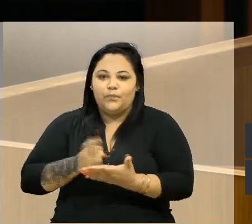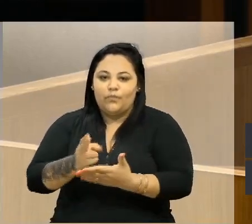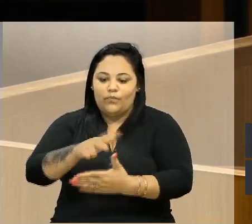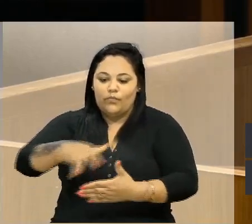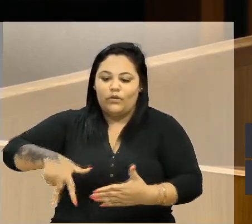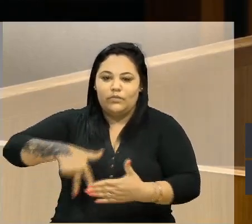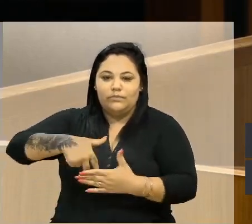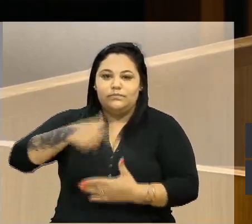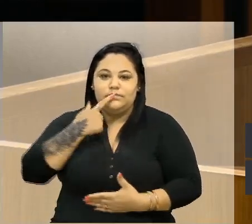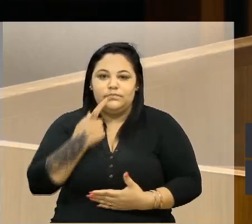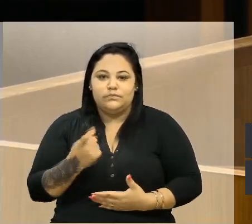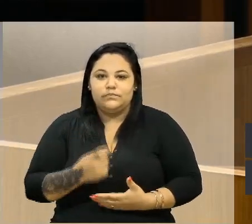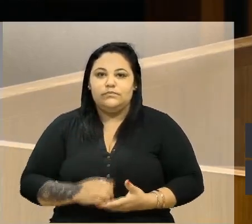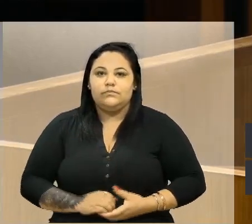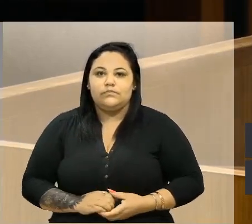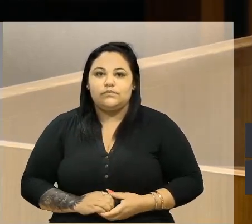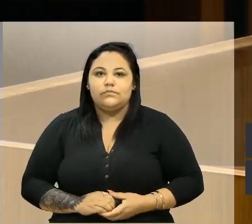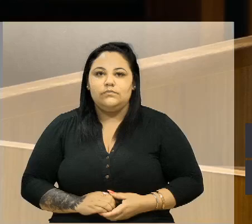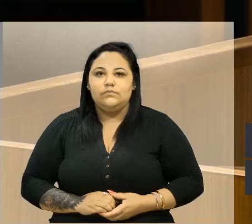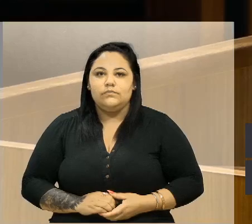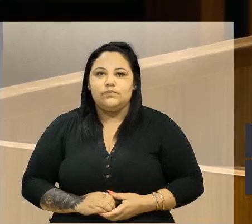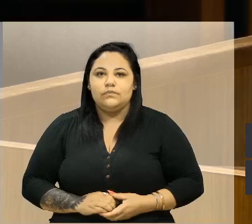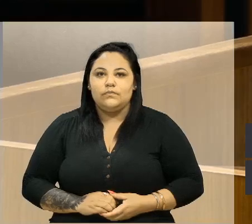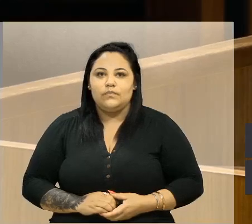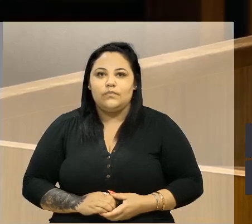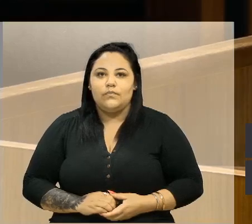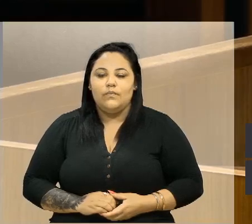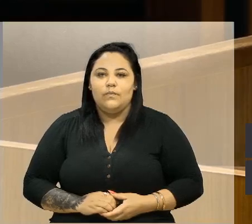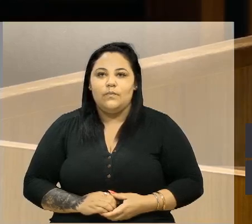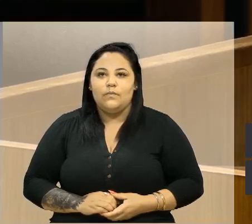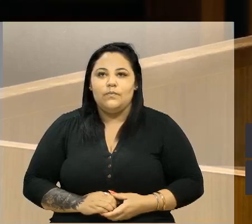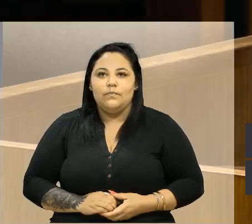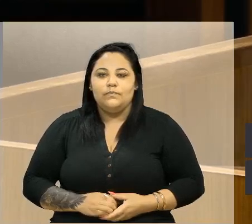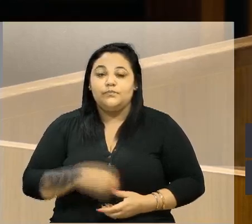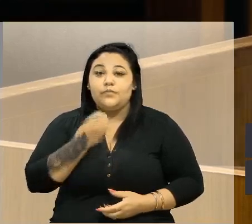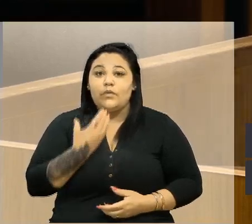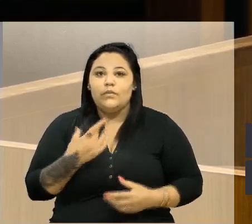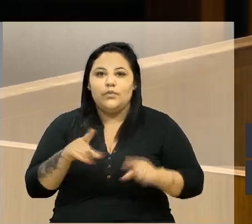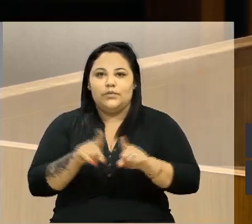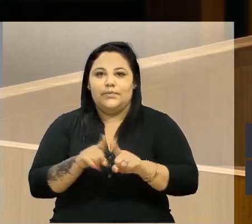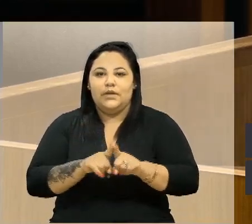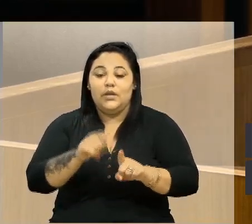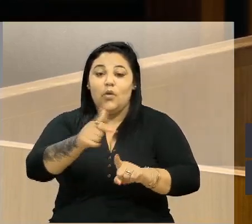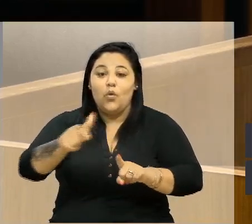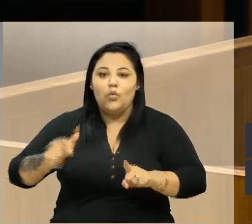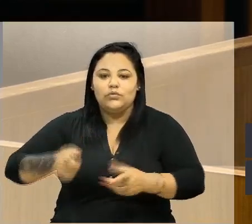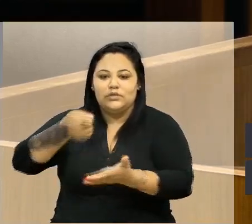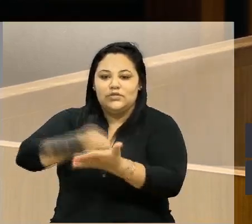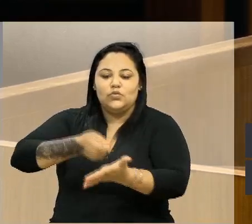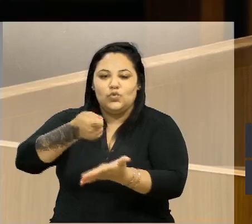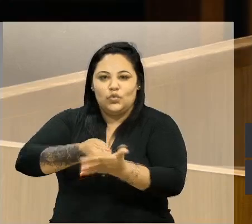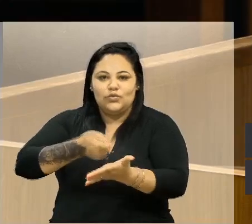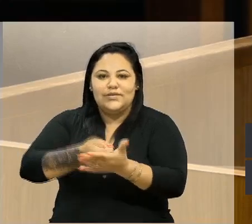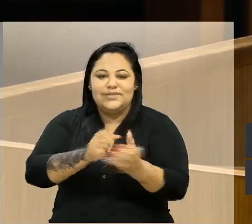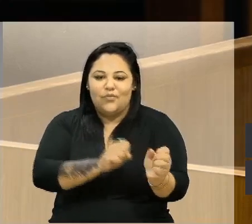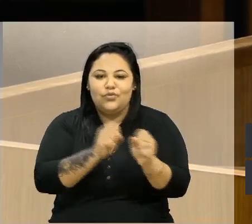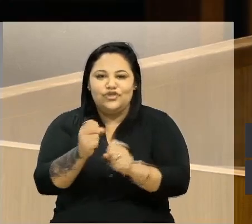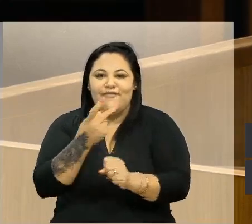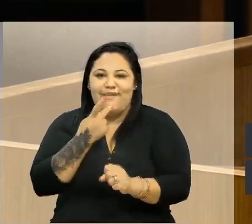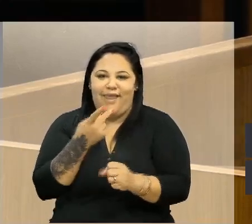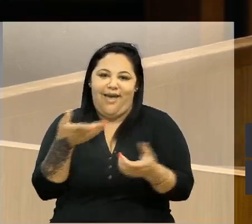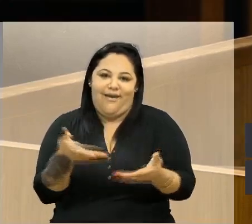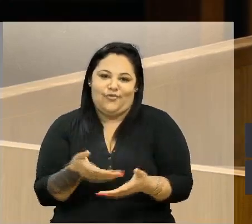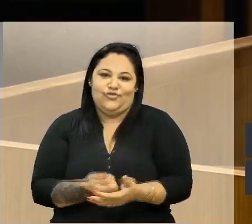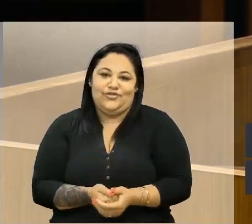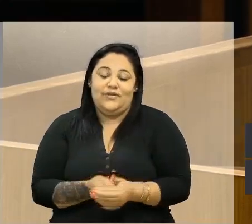segue na tribuna a vereadora Rose Frigeri, Partido dos Trabalhadores. Bom, muitas outras lutas eu poderia colocar aqui,